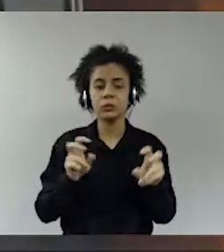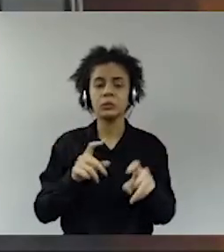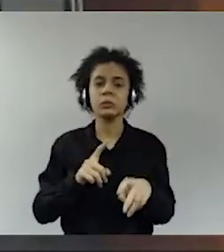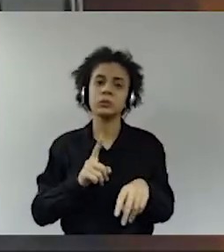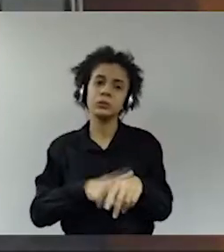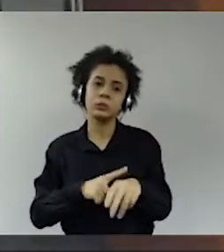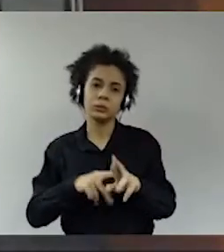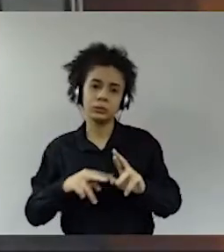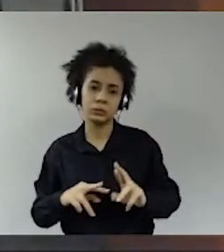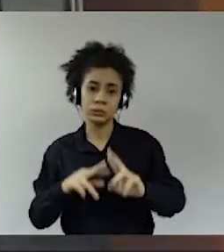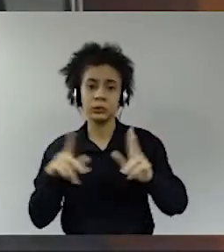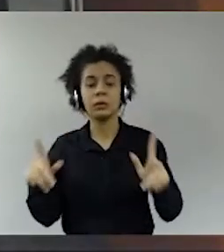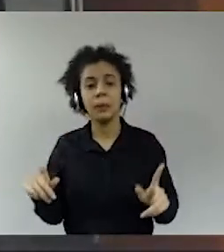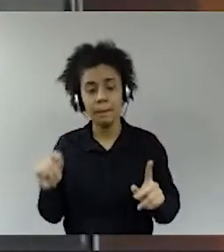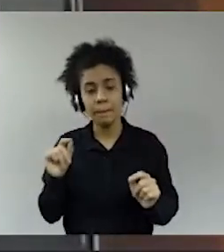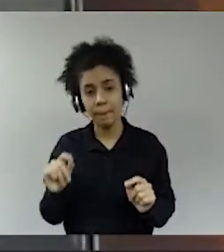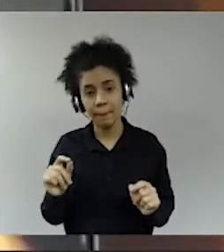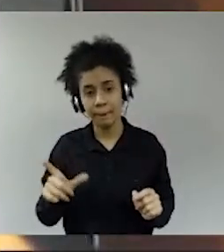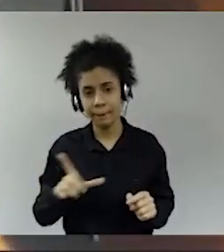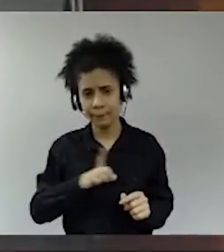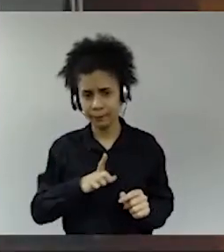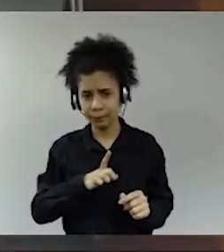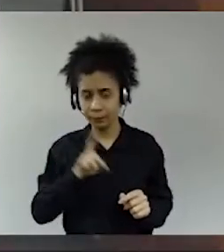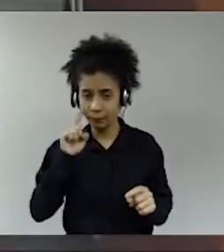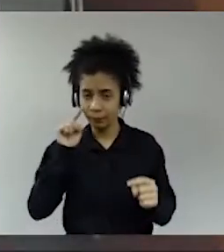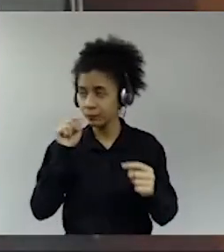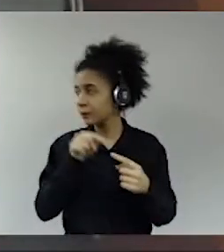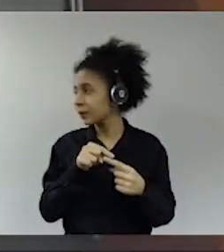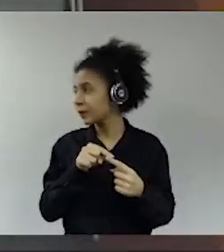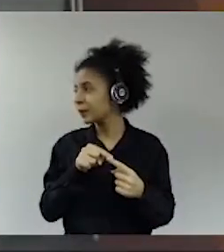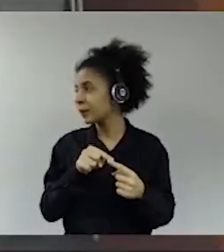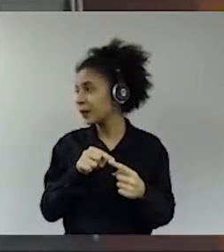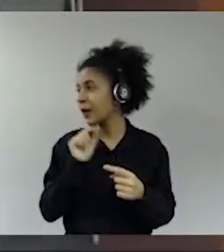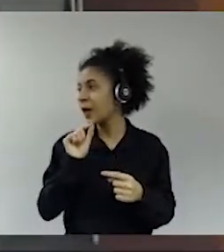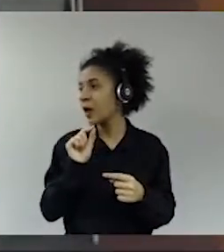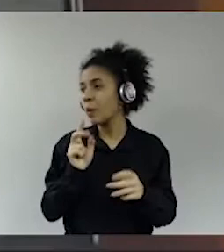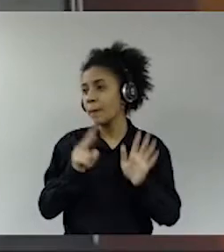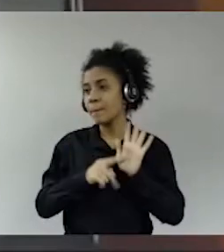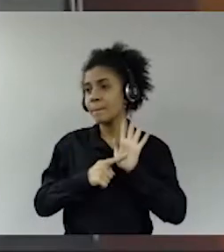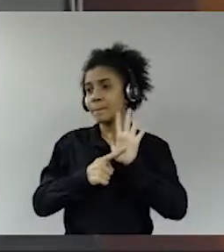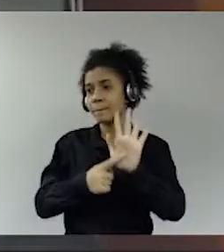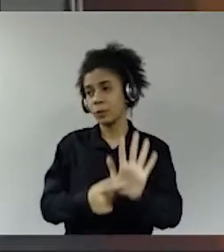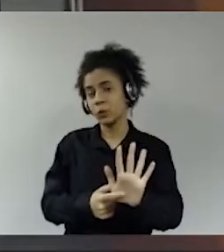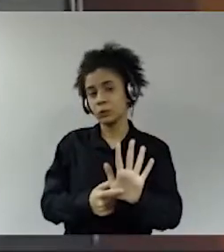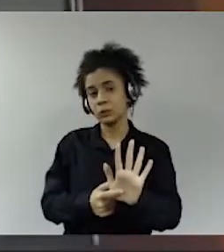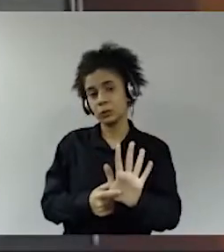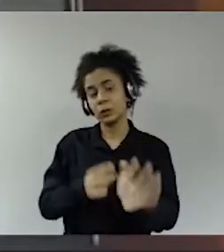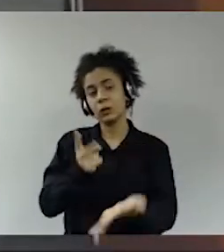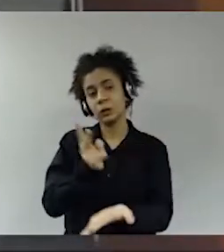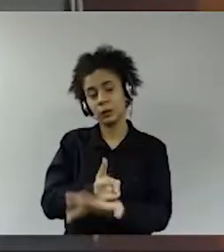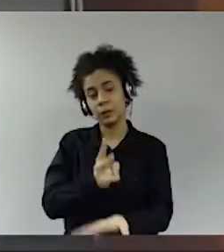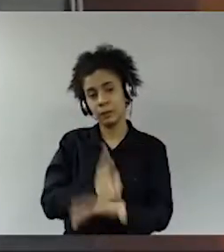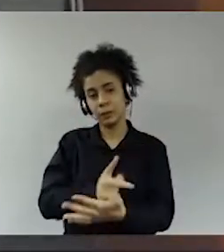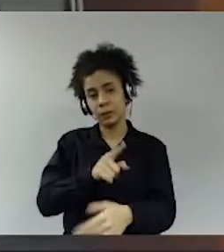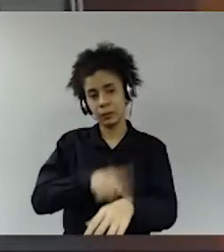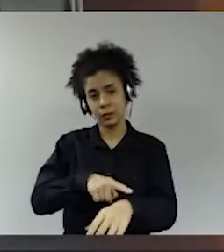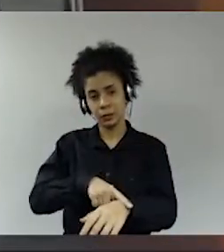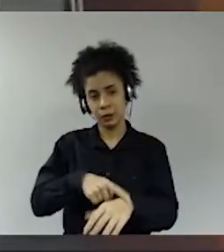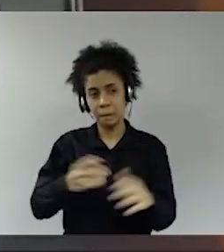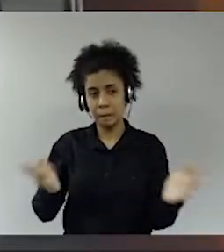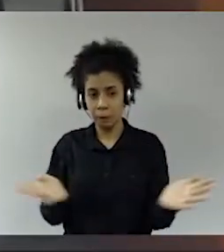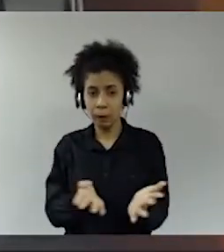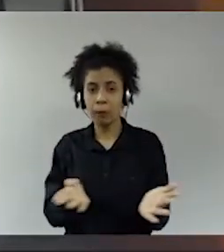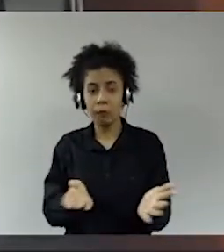situações extraordinárias têm uma finalidade, que é demonstrar que mesmo nessas